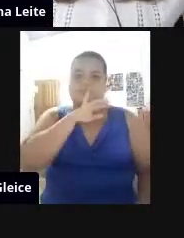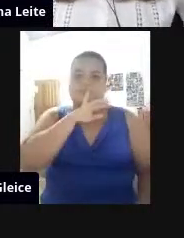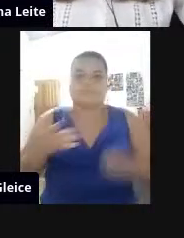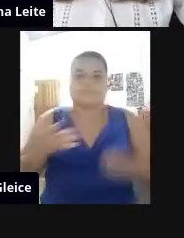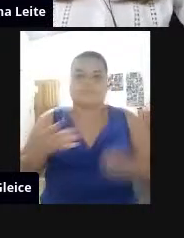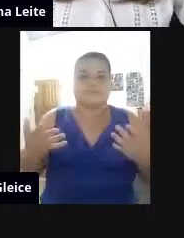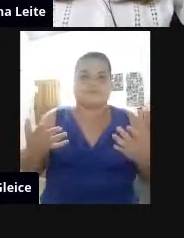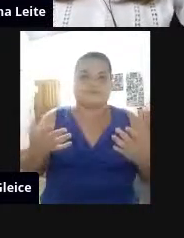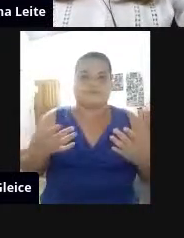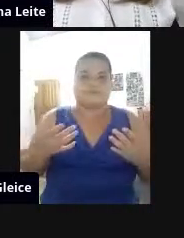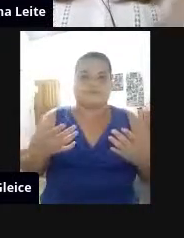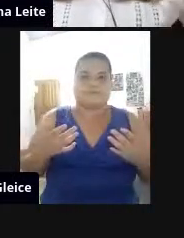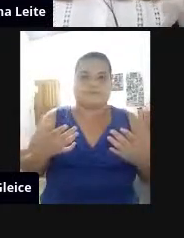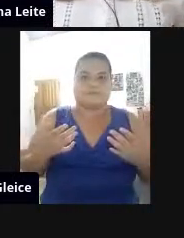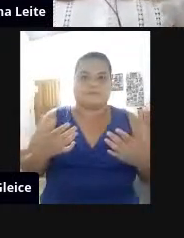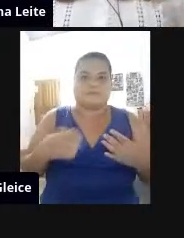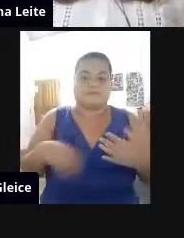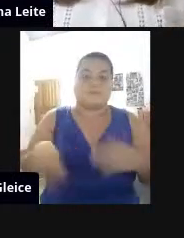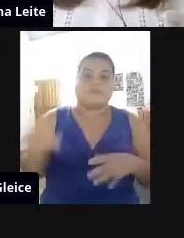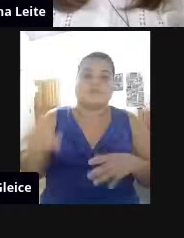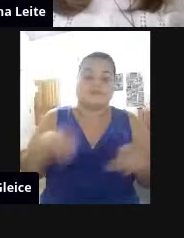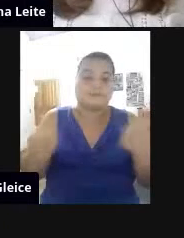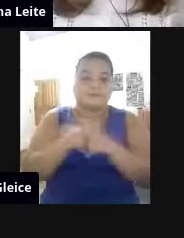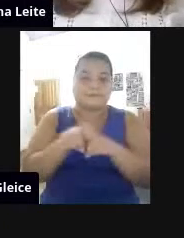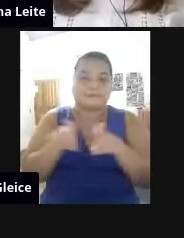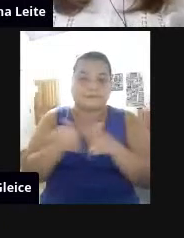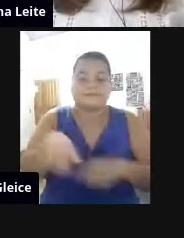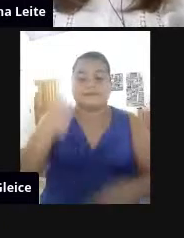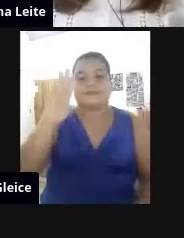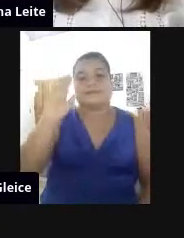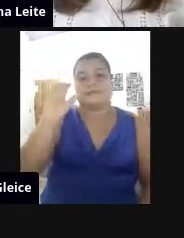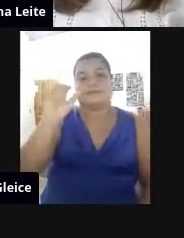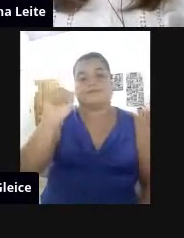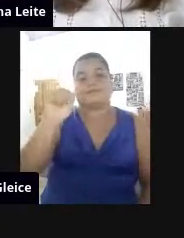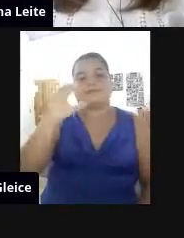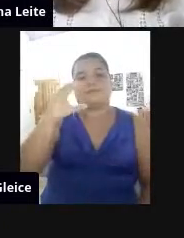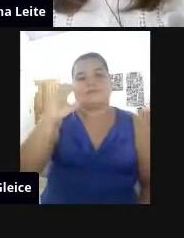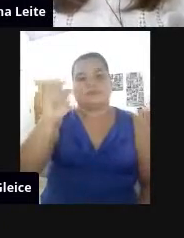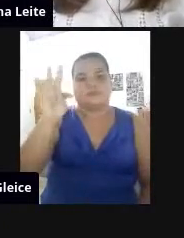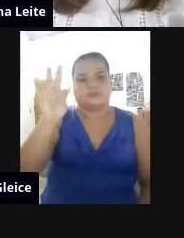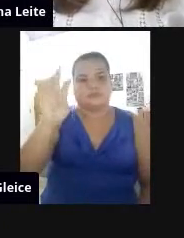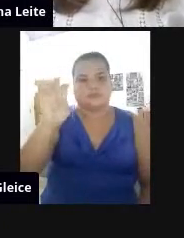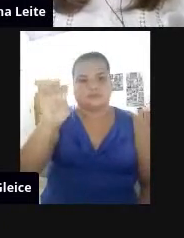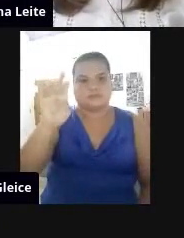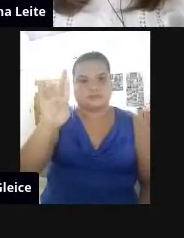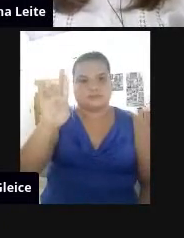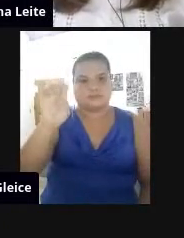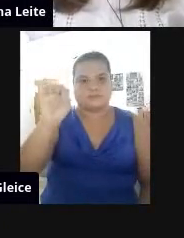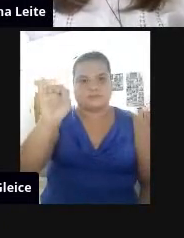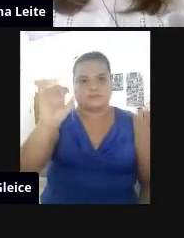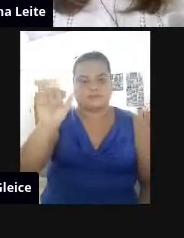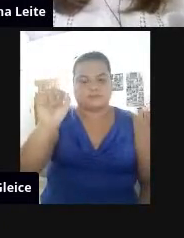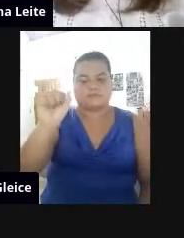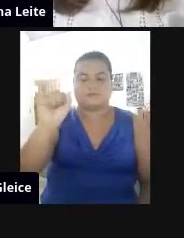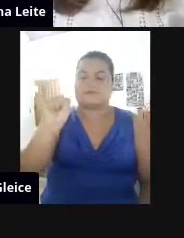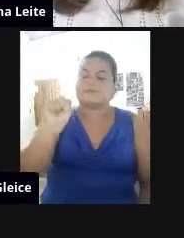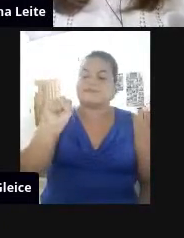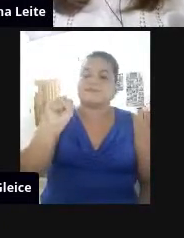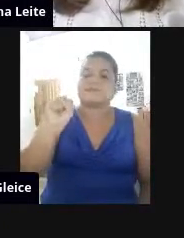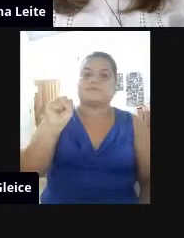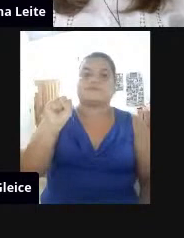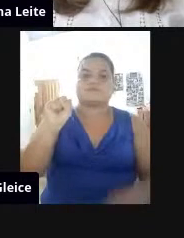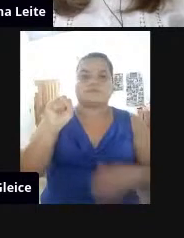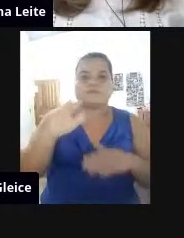pedaços, né, de bactérias patogênicas, né, que podem se proliferar aí, né, esse crescimento